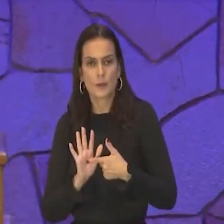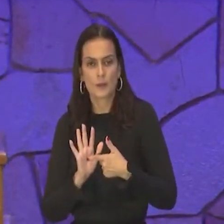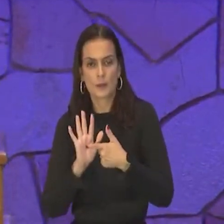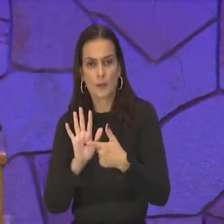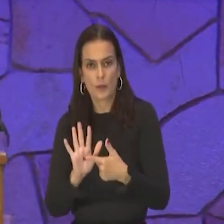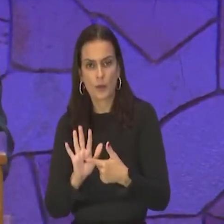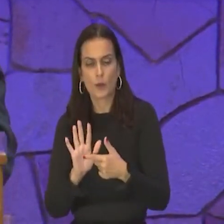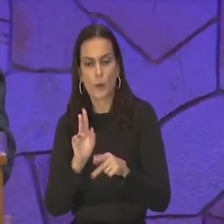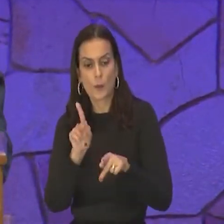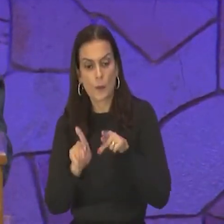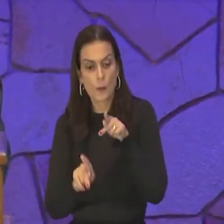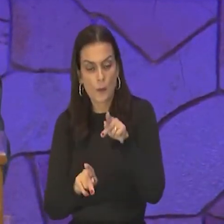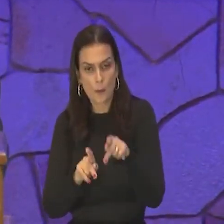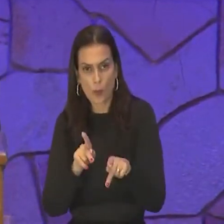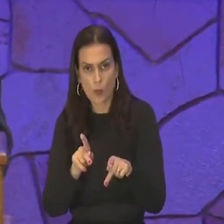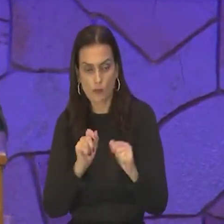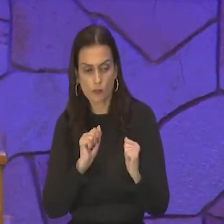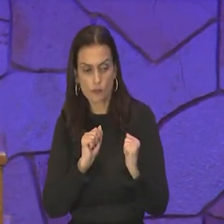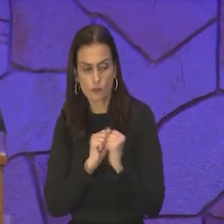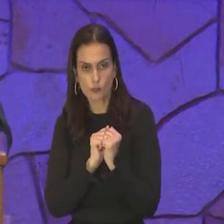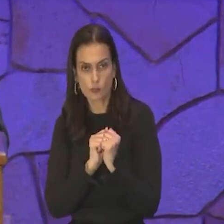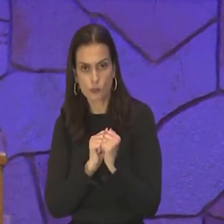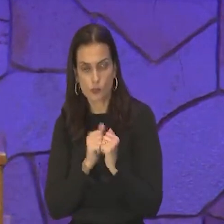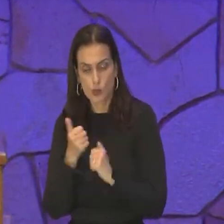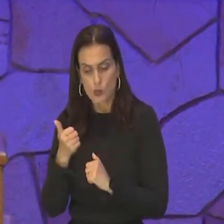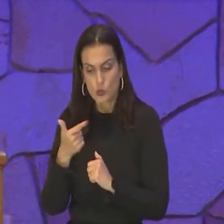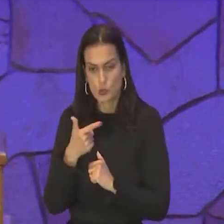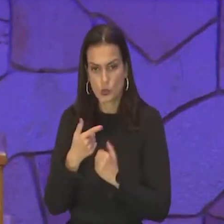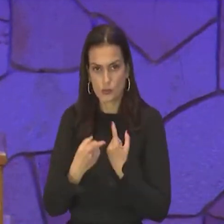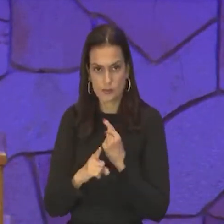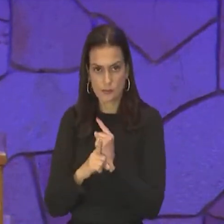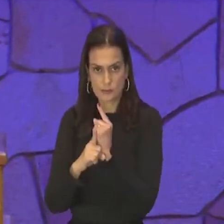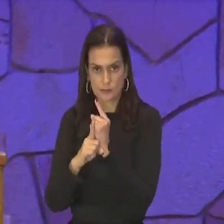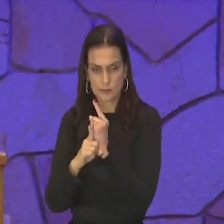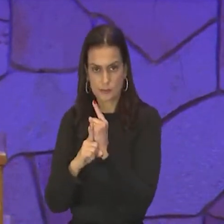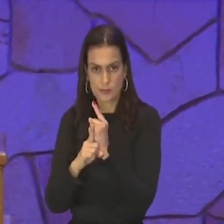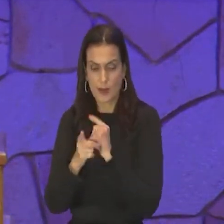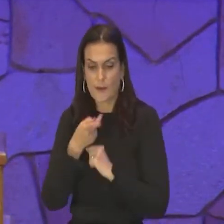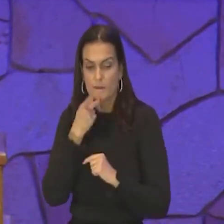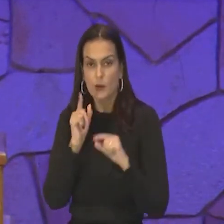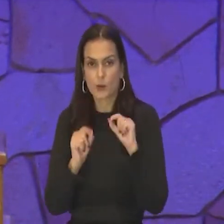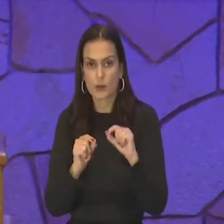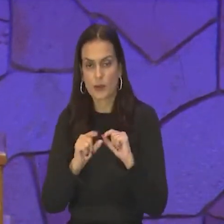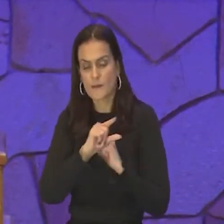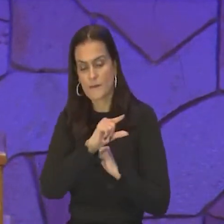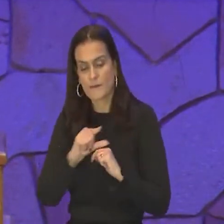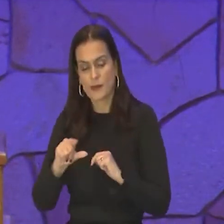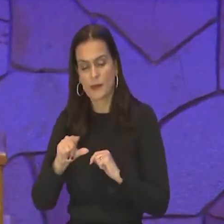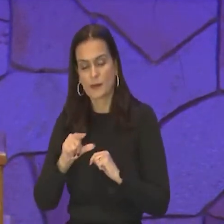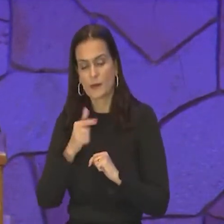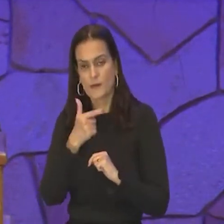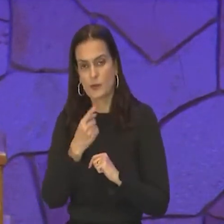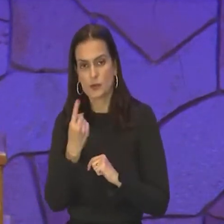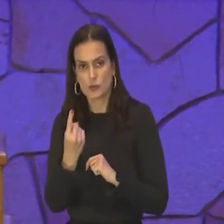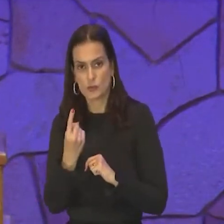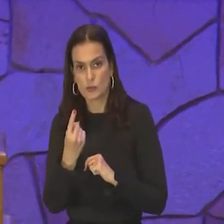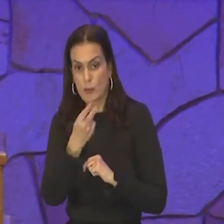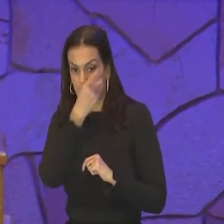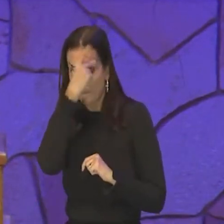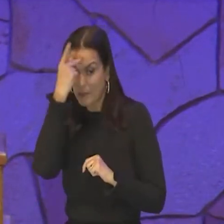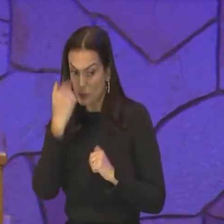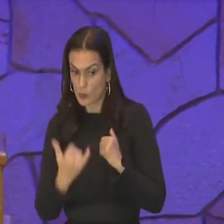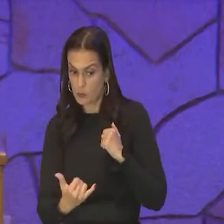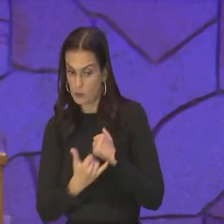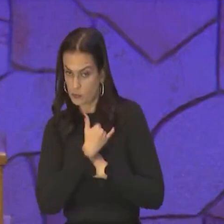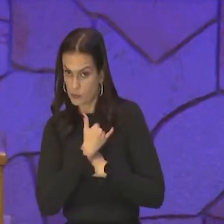do seu povo que estava com ele, os 12 apóstolos. Ele diz assim no verso 21, a mão do traidor está